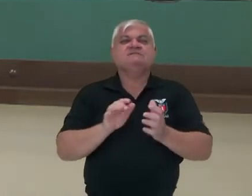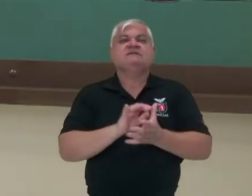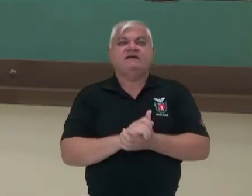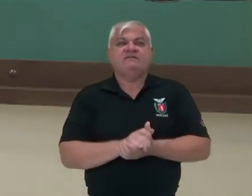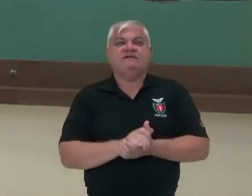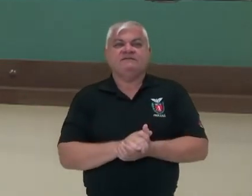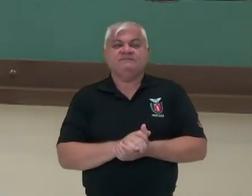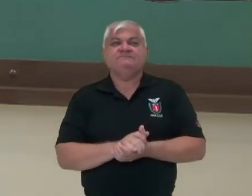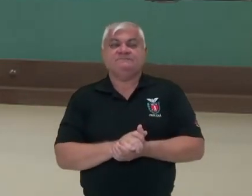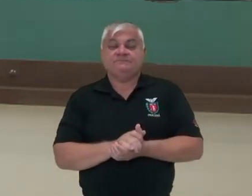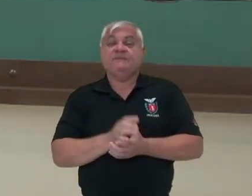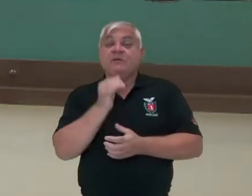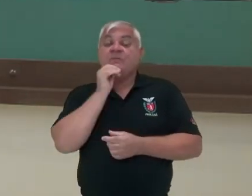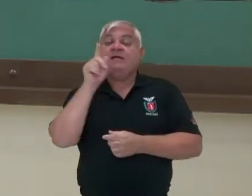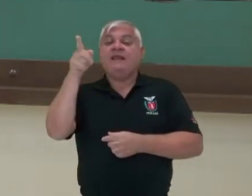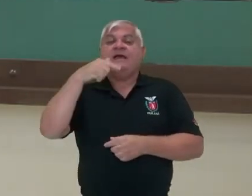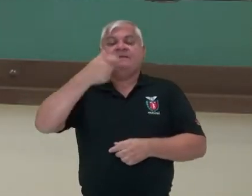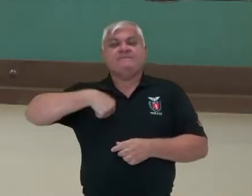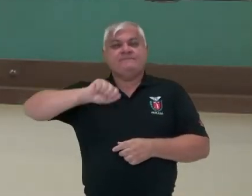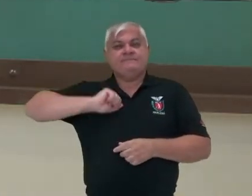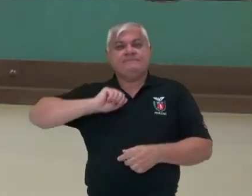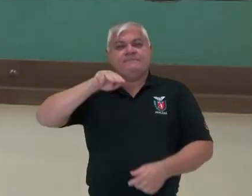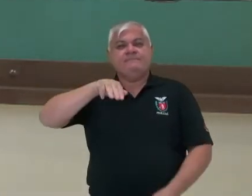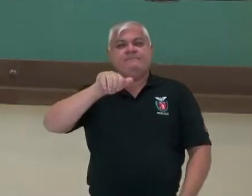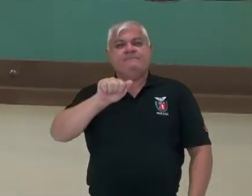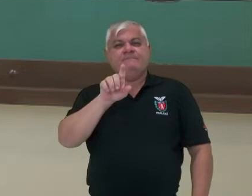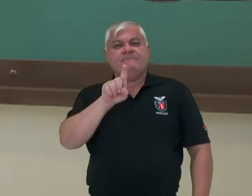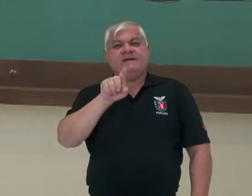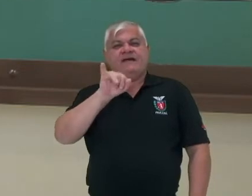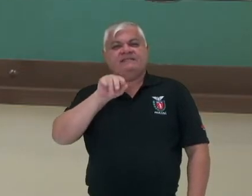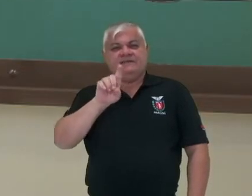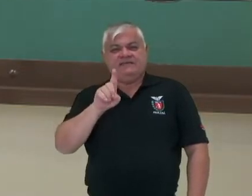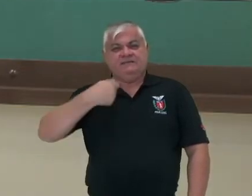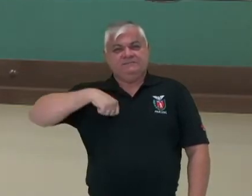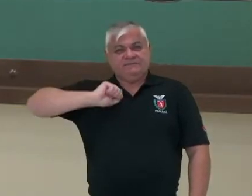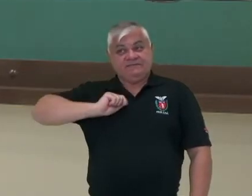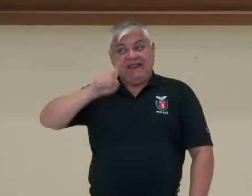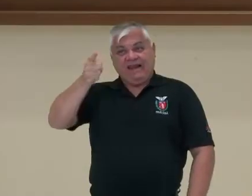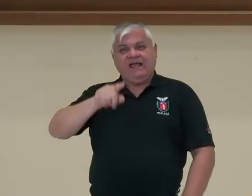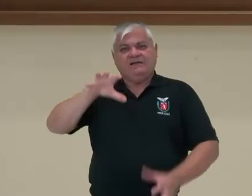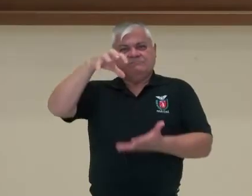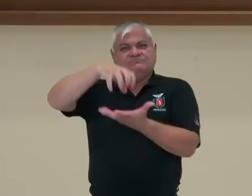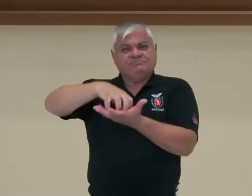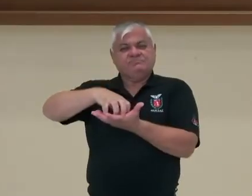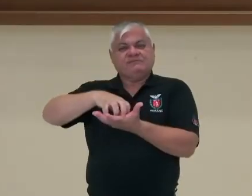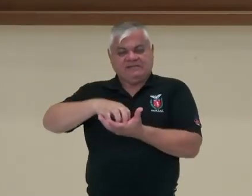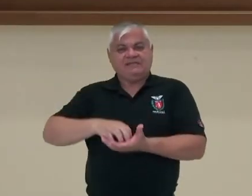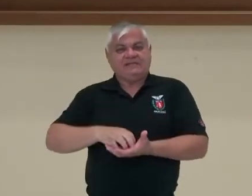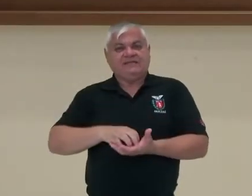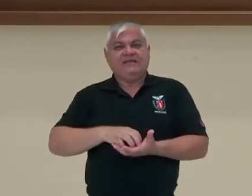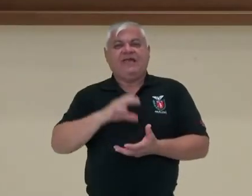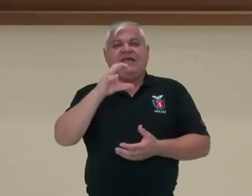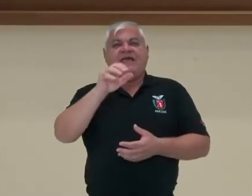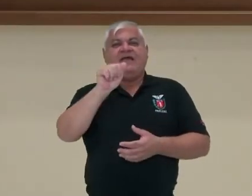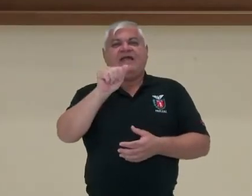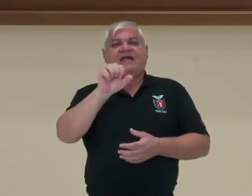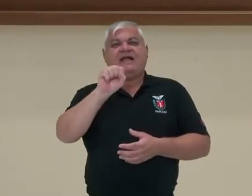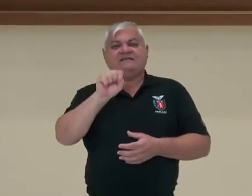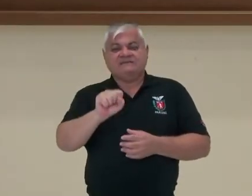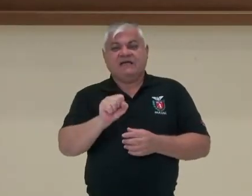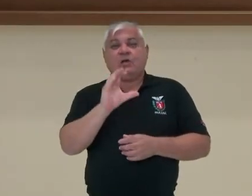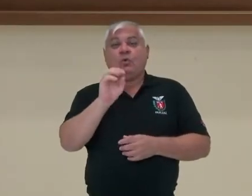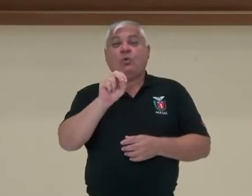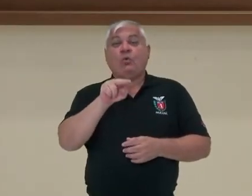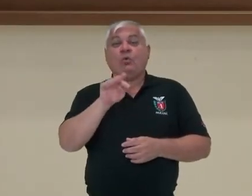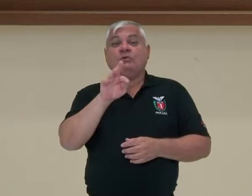Alcázar, né, de Madrid, onde funcionou o Conselho das Índias até 1701. Então veja, nós vimos que a Casa de Contratação